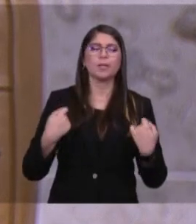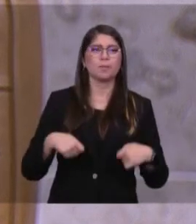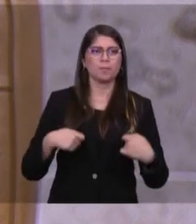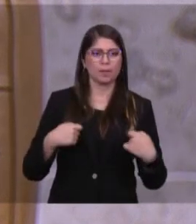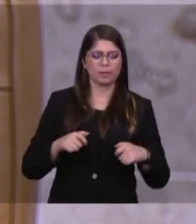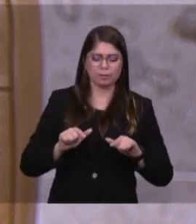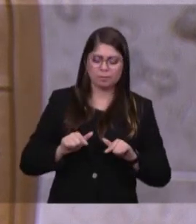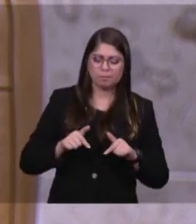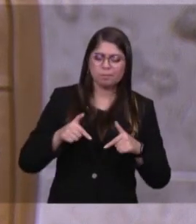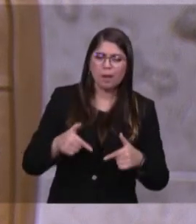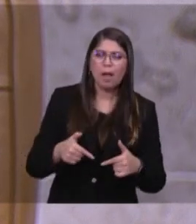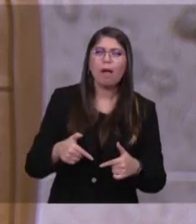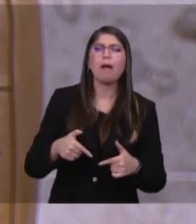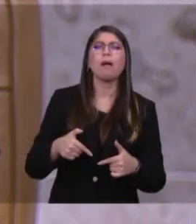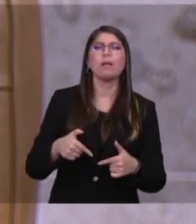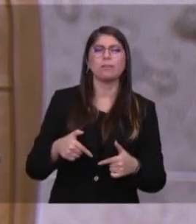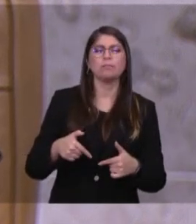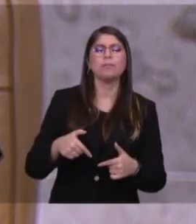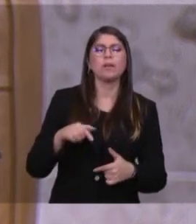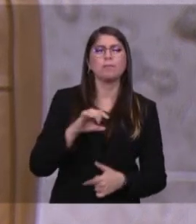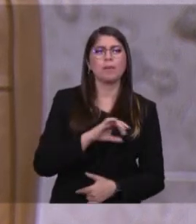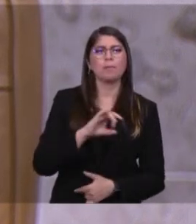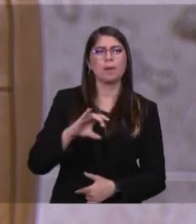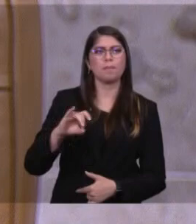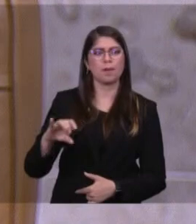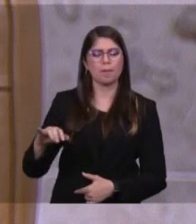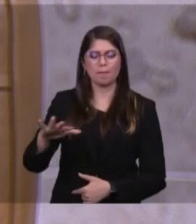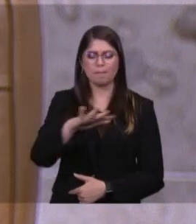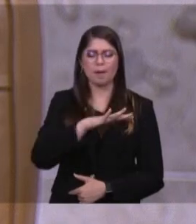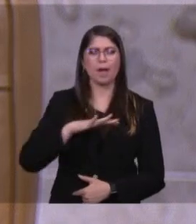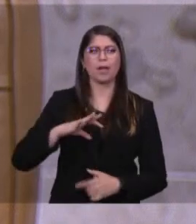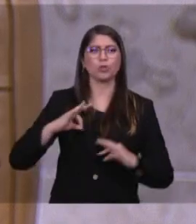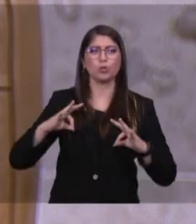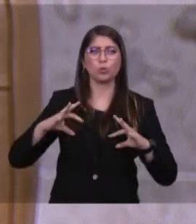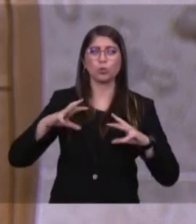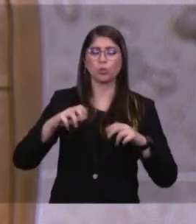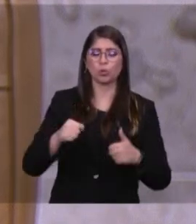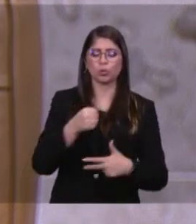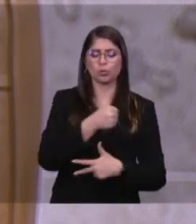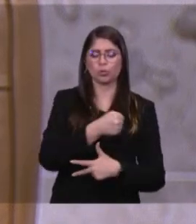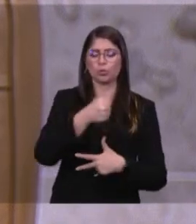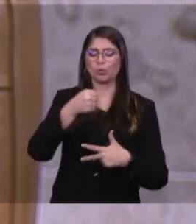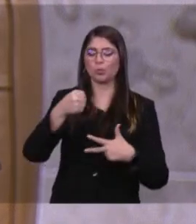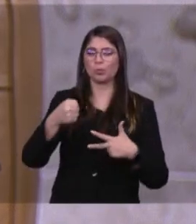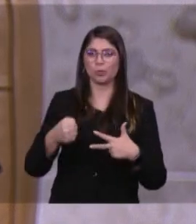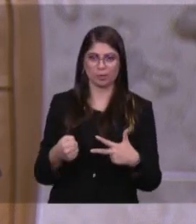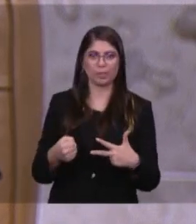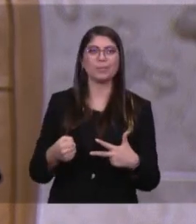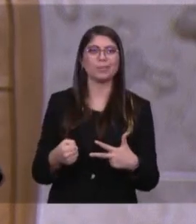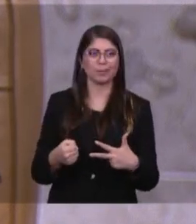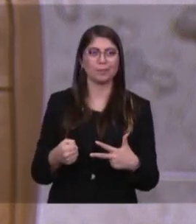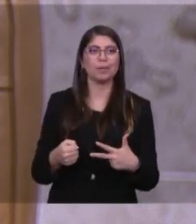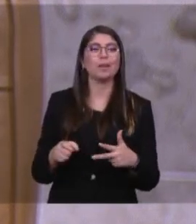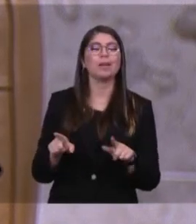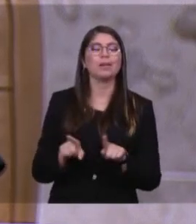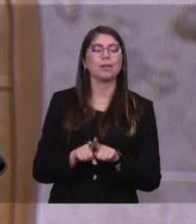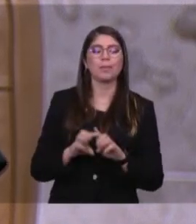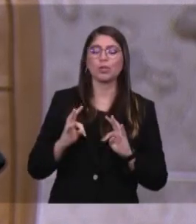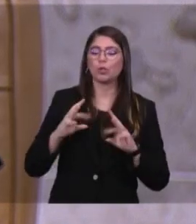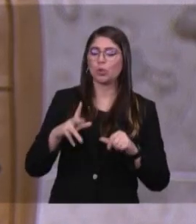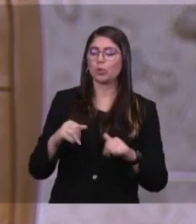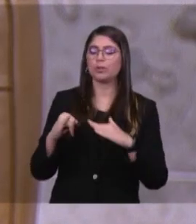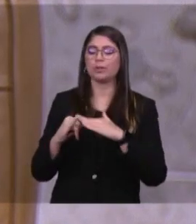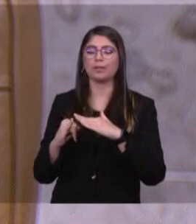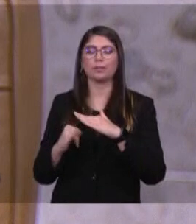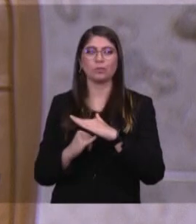atuação dentro de suas esferas de todos os poderes e de todas as instituições